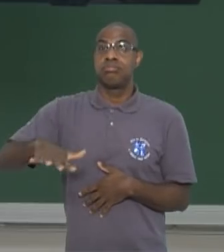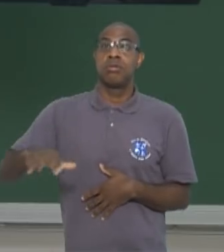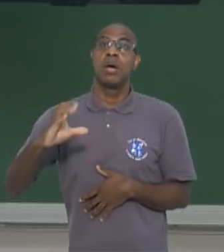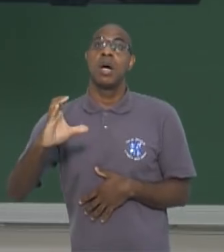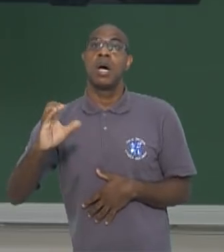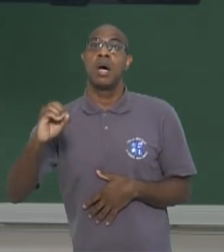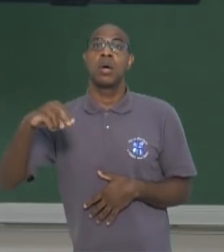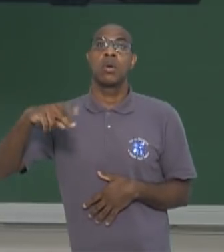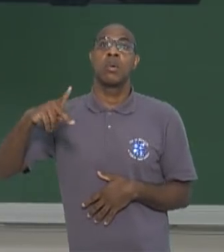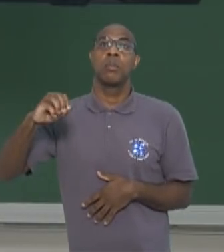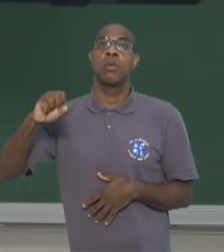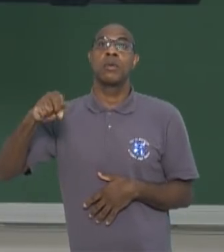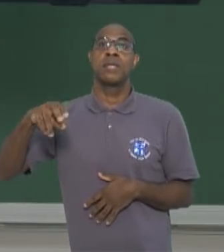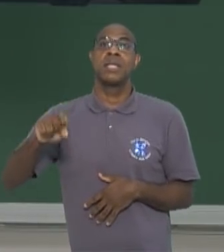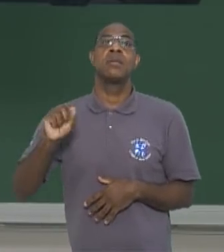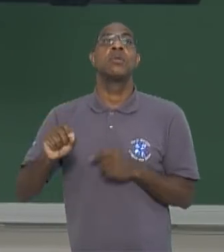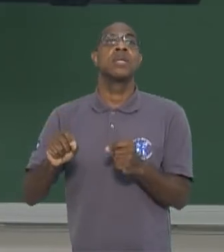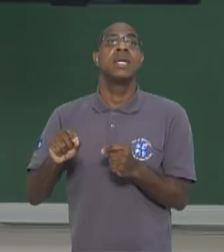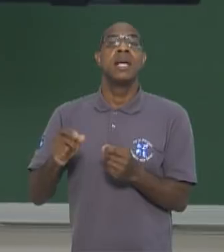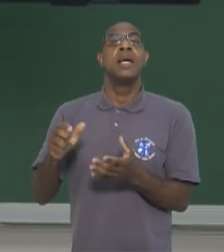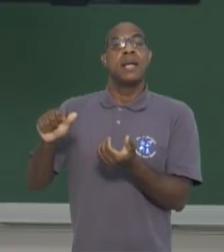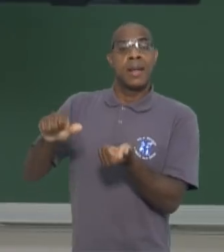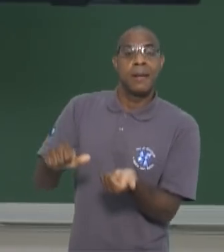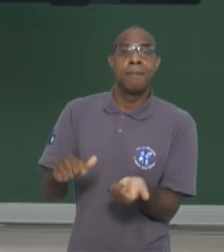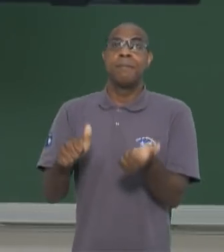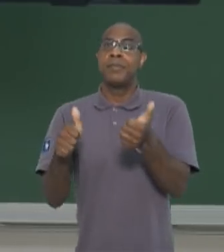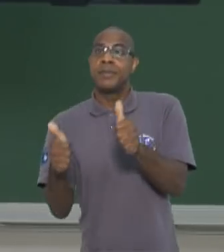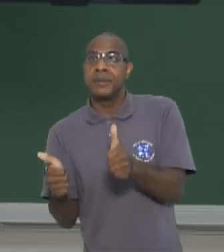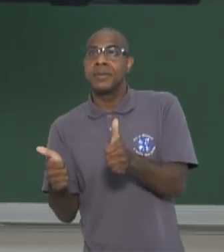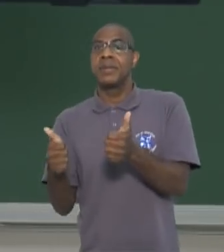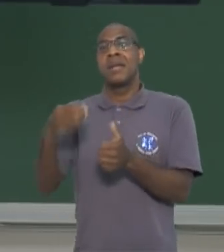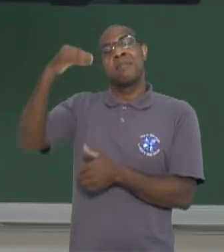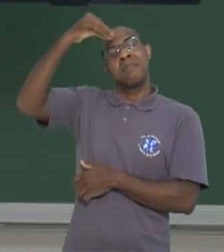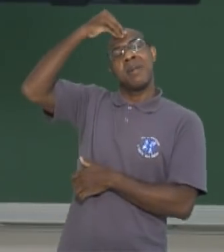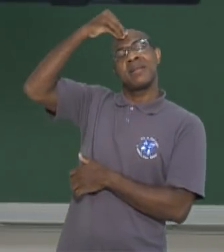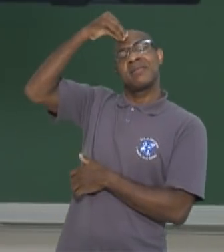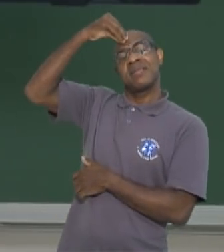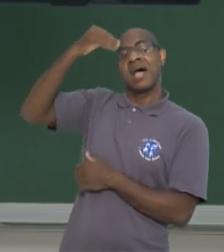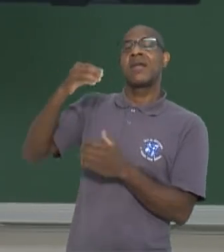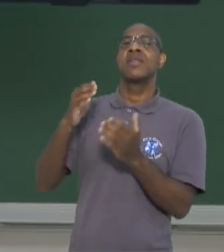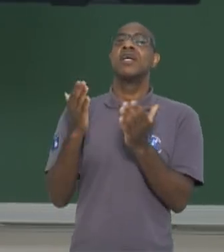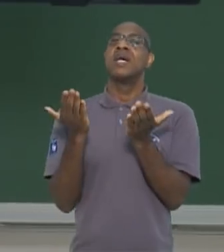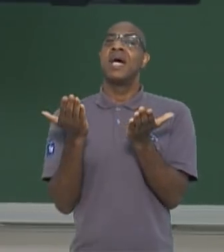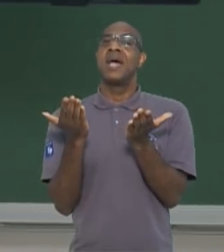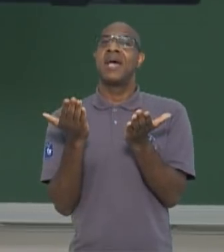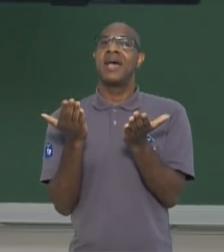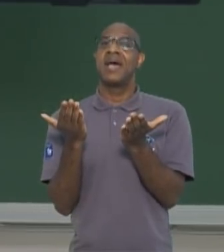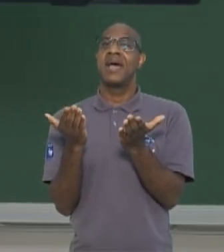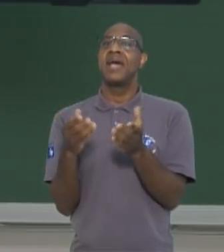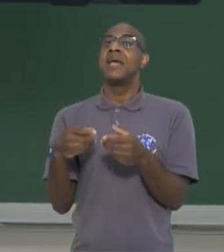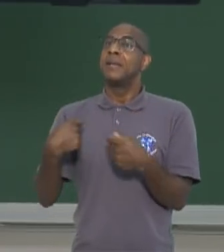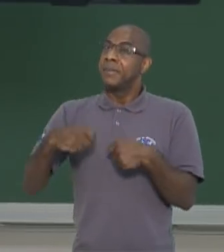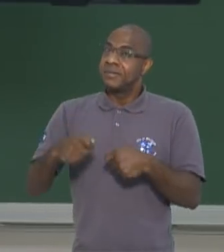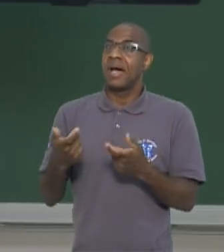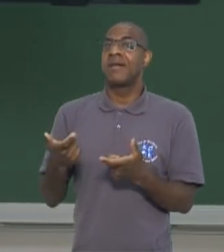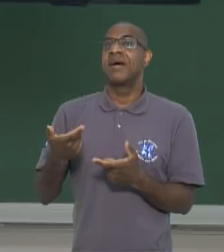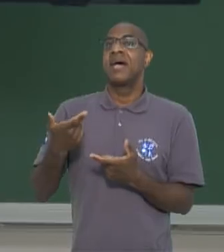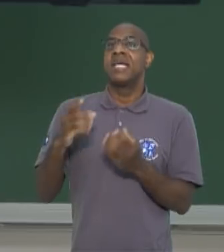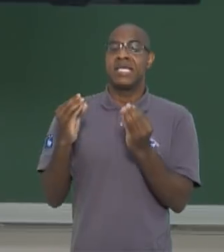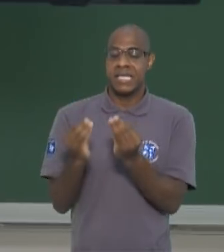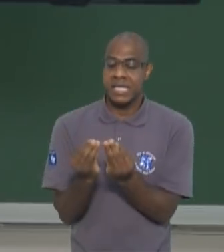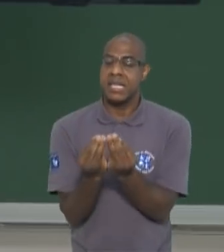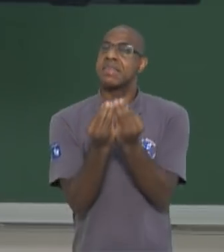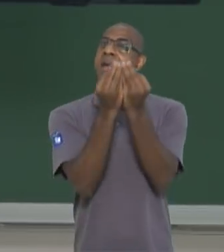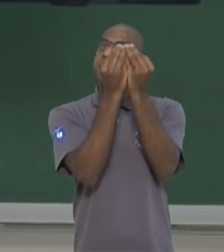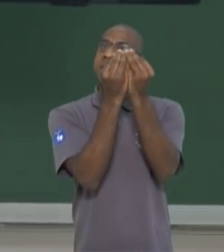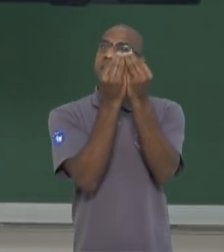eram católicos, batizados, frequentavam as missas no domingo na capelinha que tinha no feudo ou na igrejinha que o senhor mandava construir